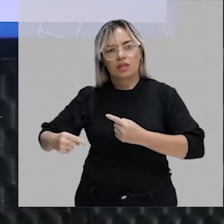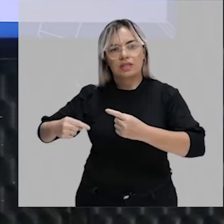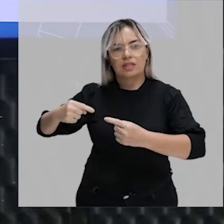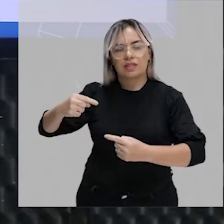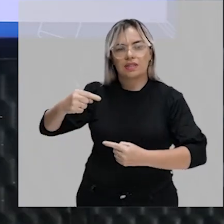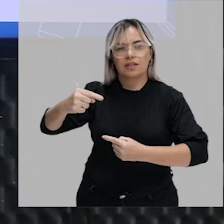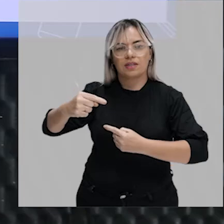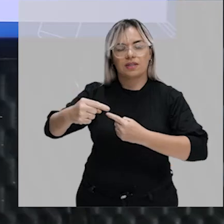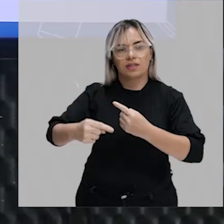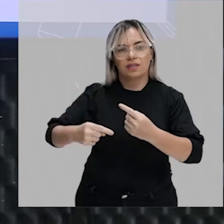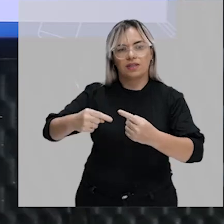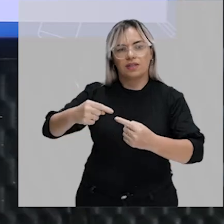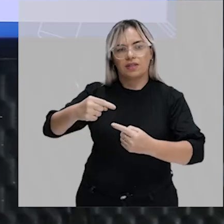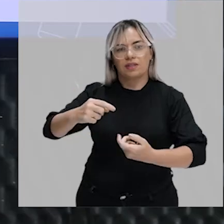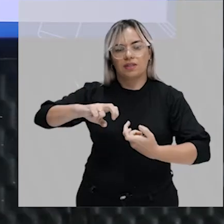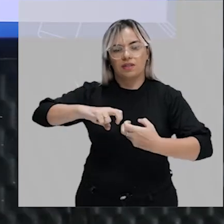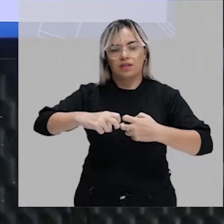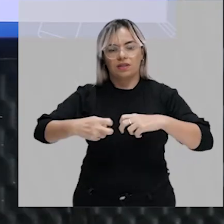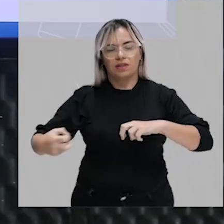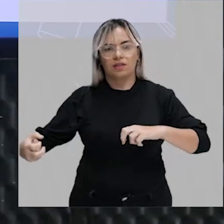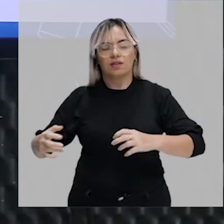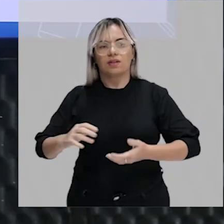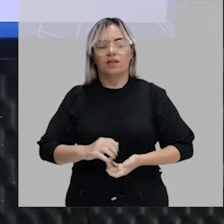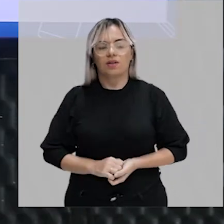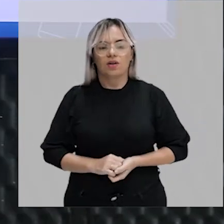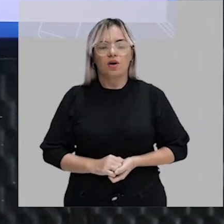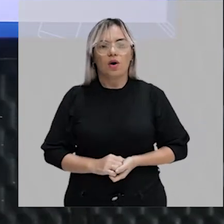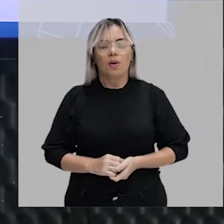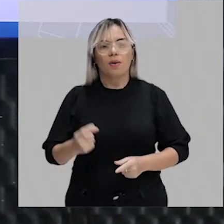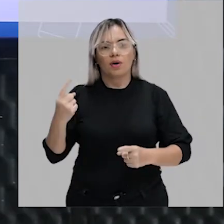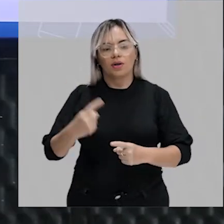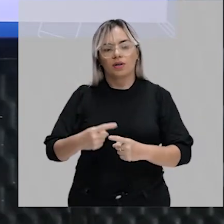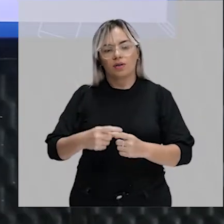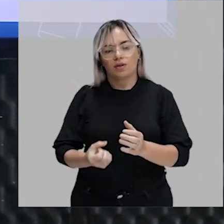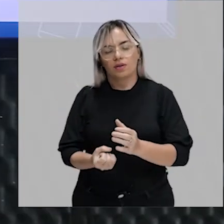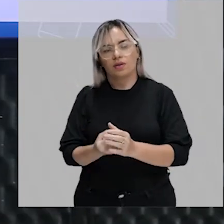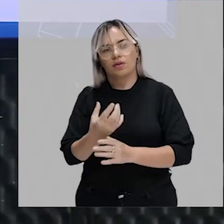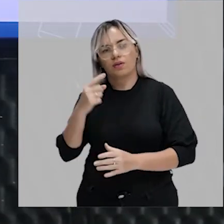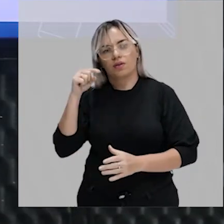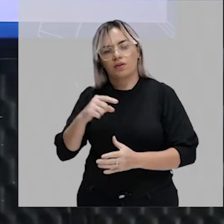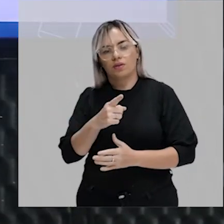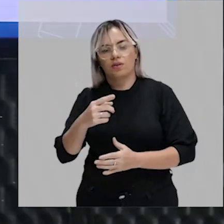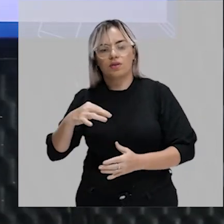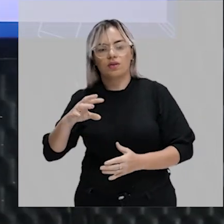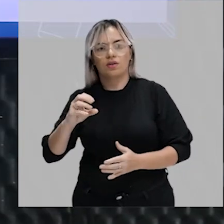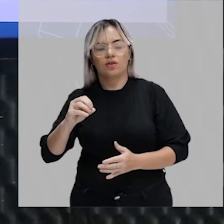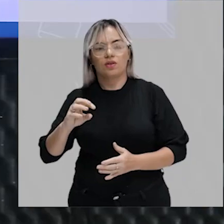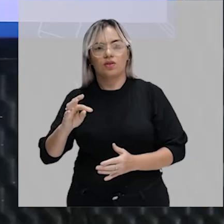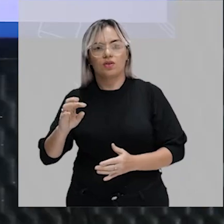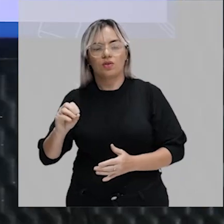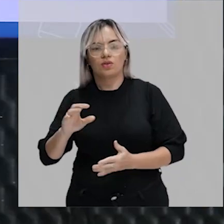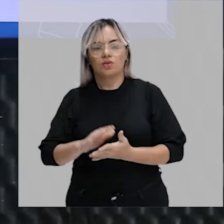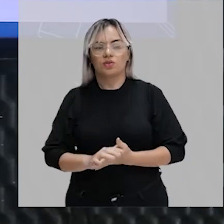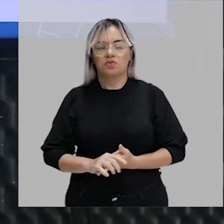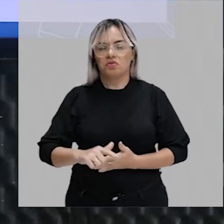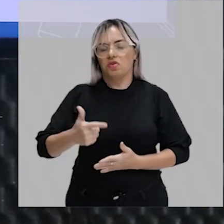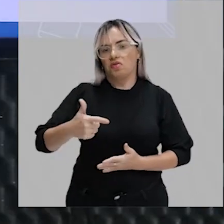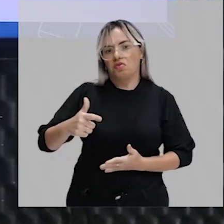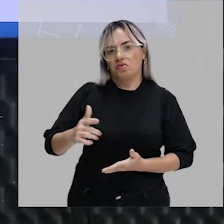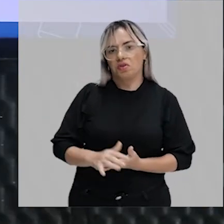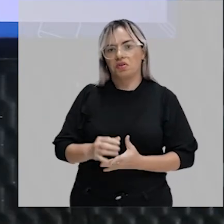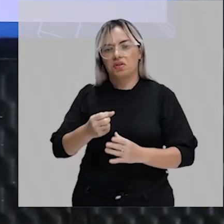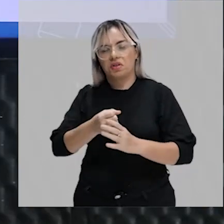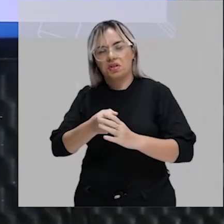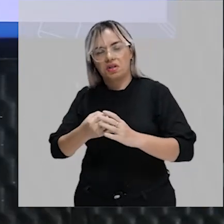porque depois que se formou o zigoto, esse zigoto ele foi inviável. Não teve condições de se desenvolver. Então, vou falar primeiramente